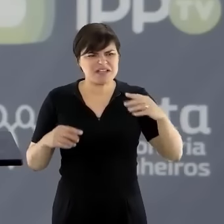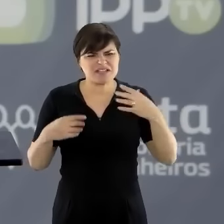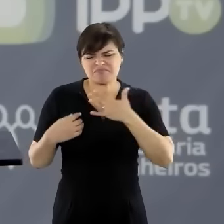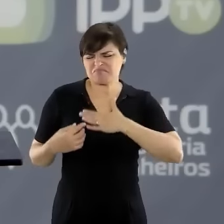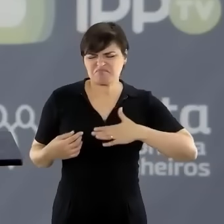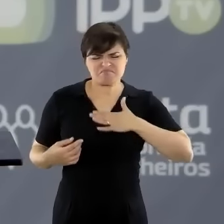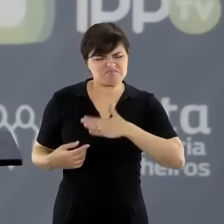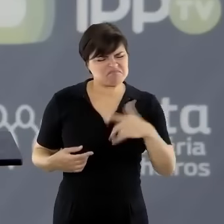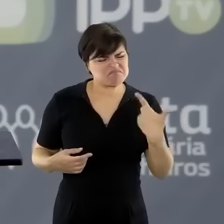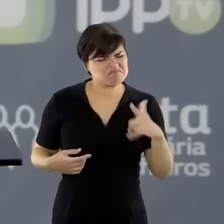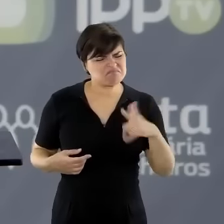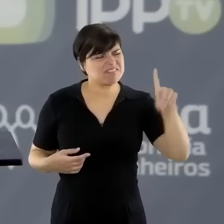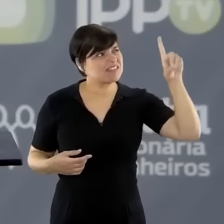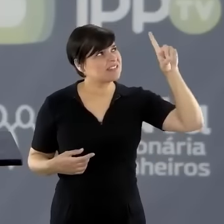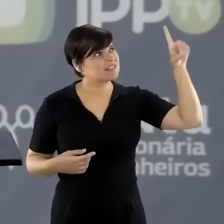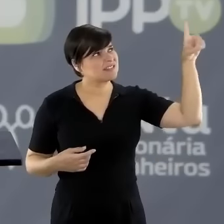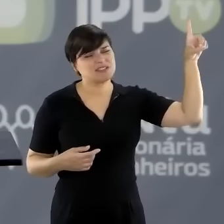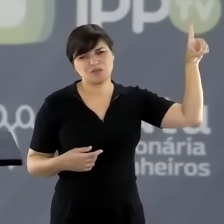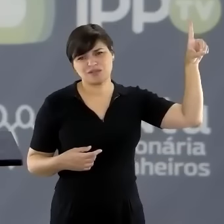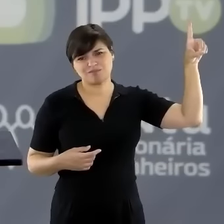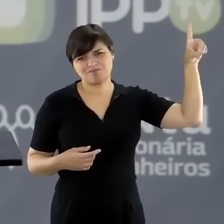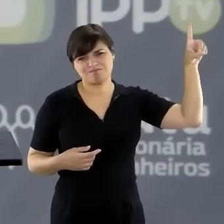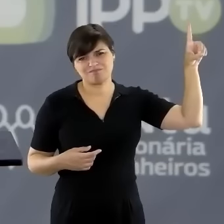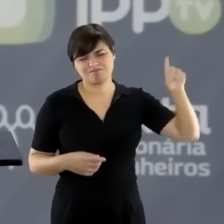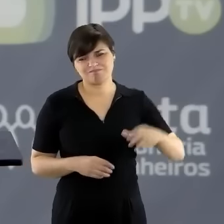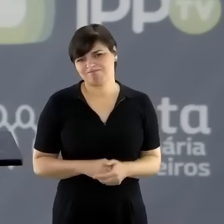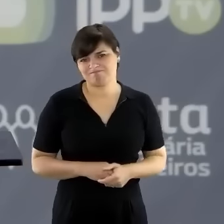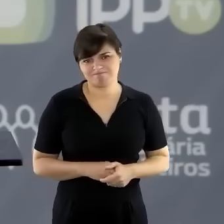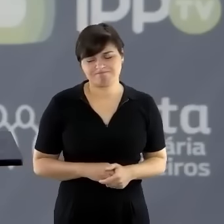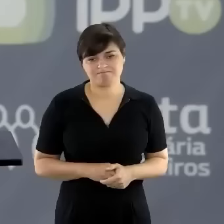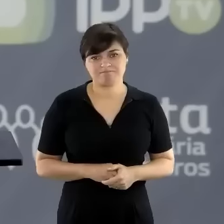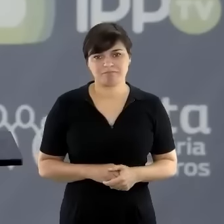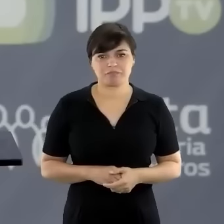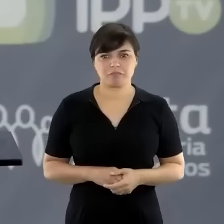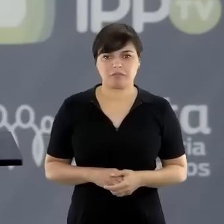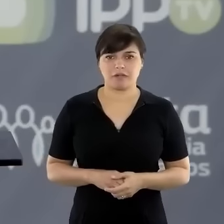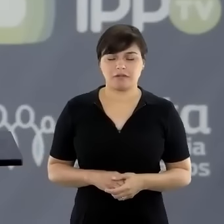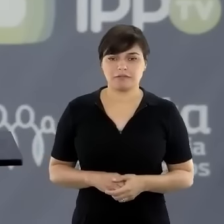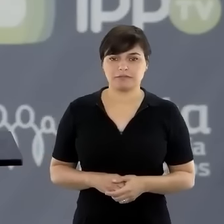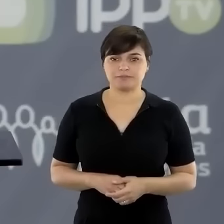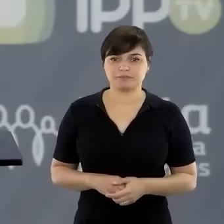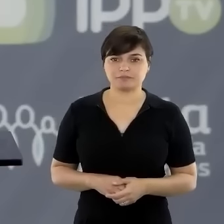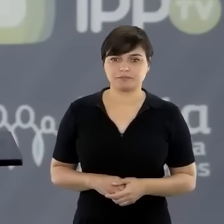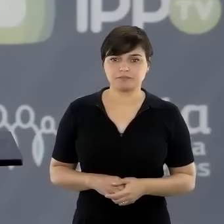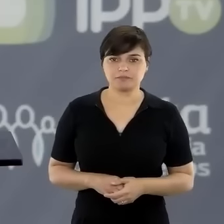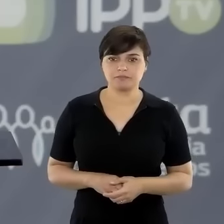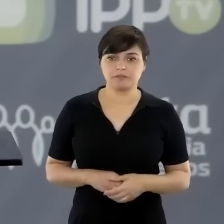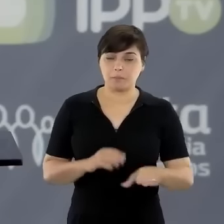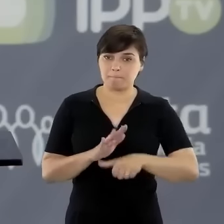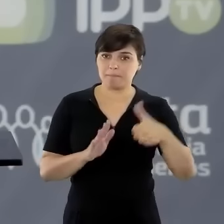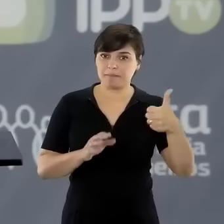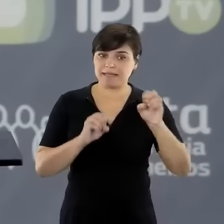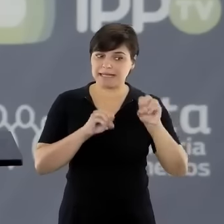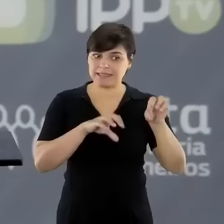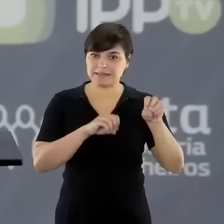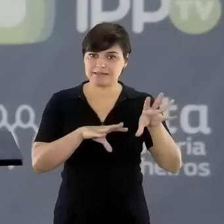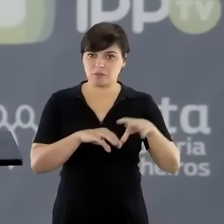contra Deus então vamos às lições primeira lição do texto Jonas um homem que